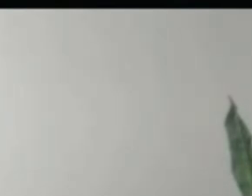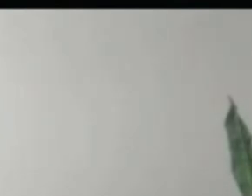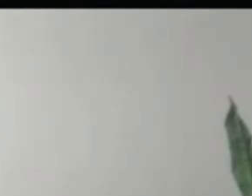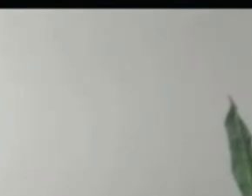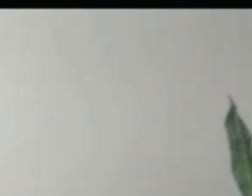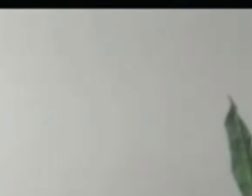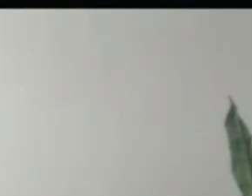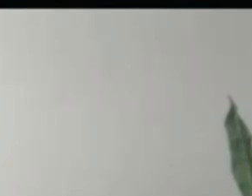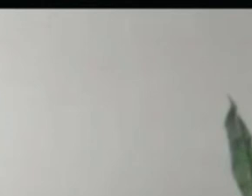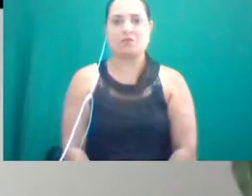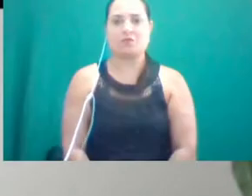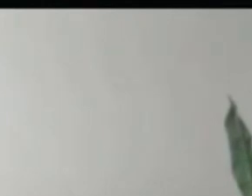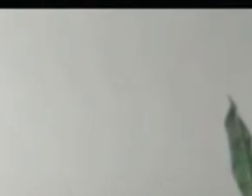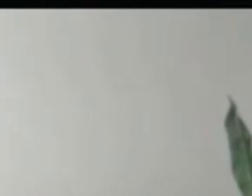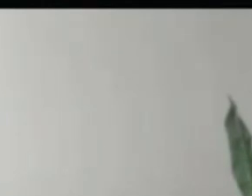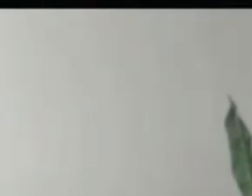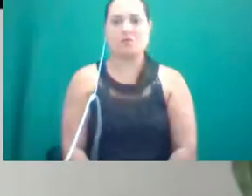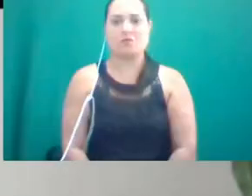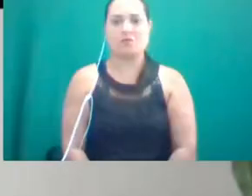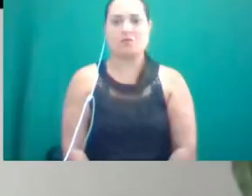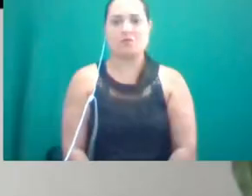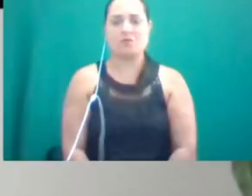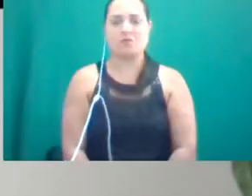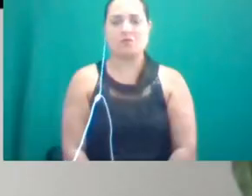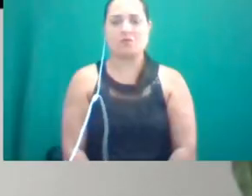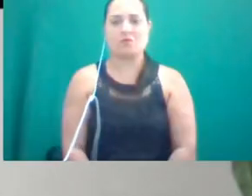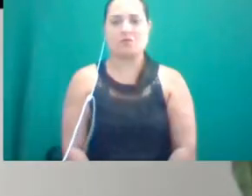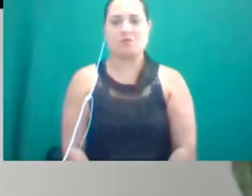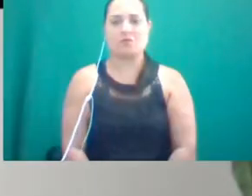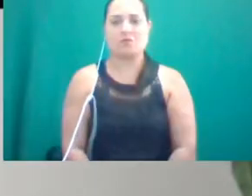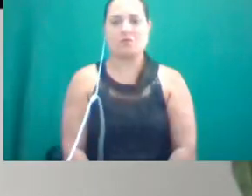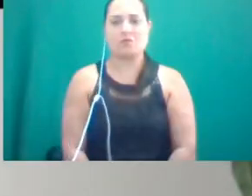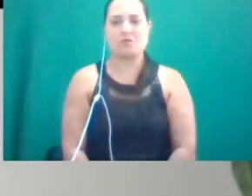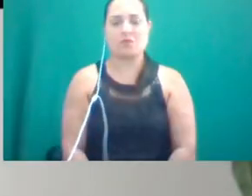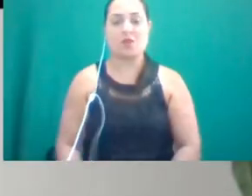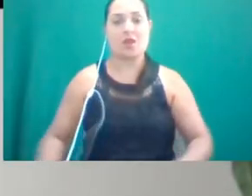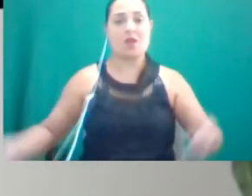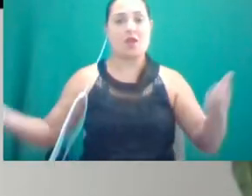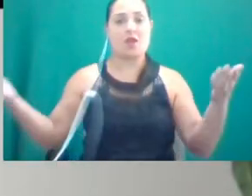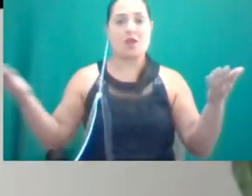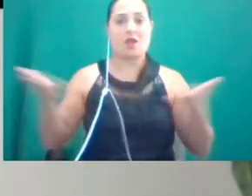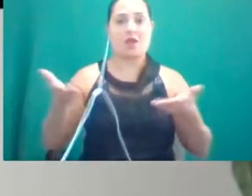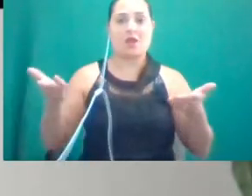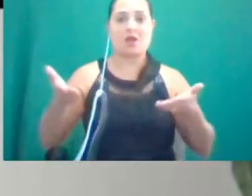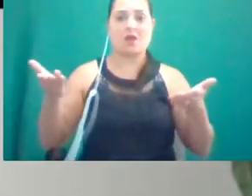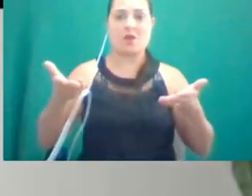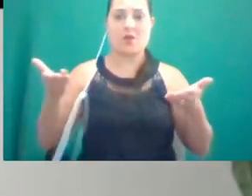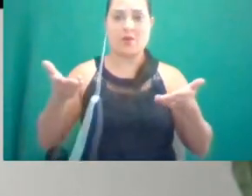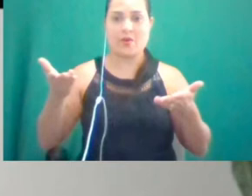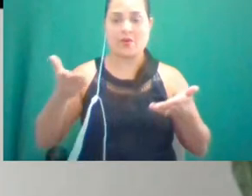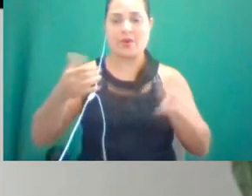objetivando o aperfeiçoamento da ciência da administração, o desenvolvimento das instituições e a grandeza do...